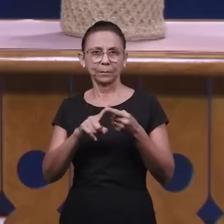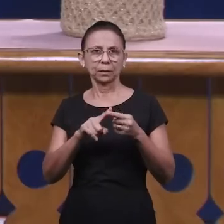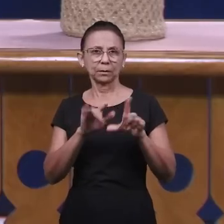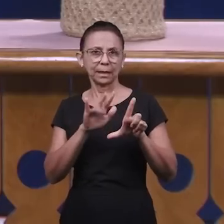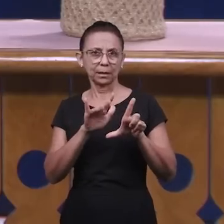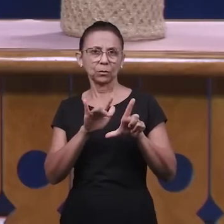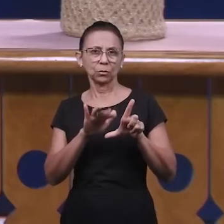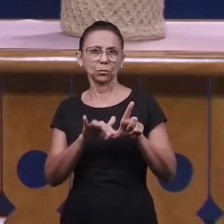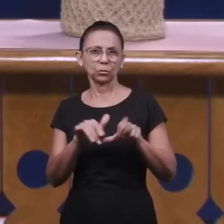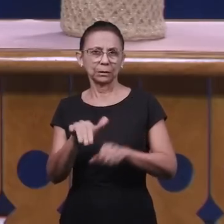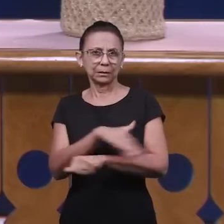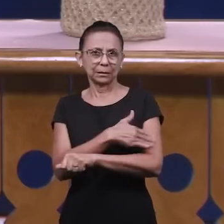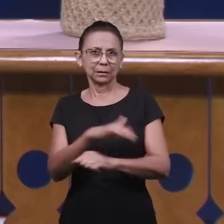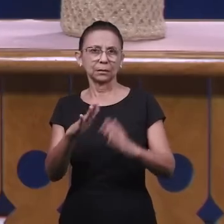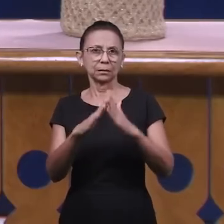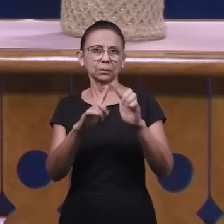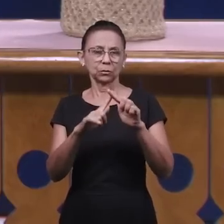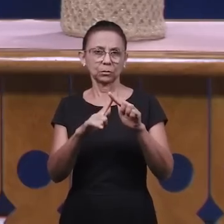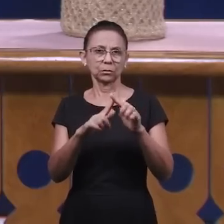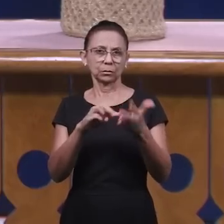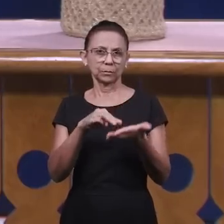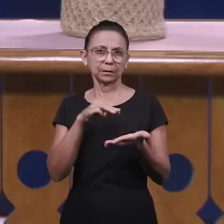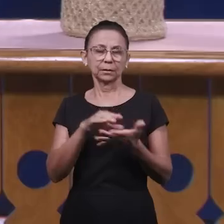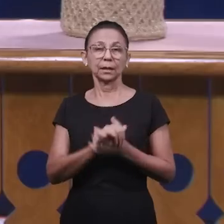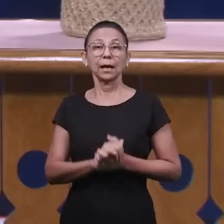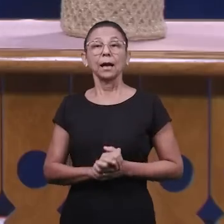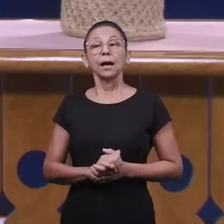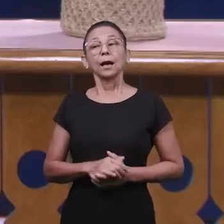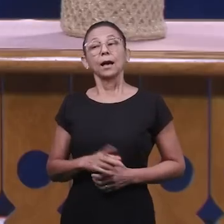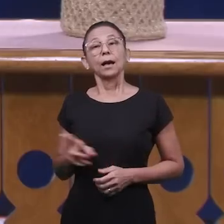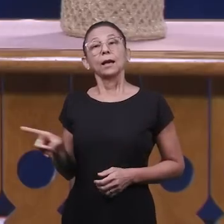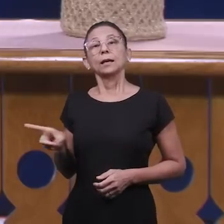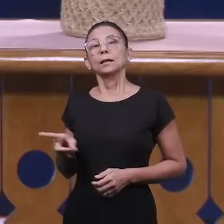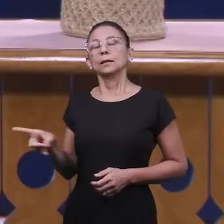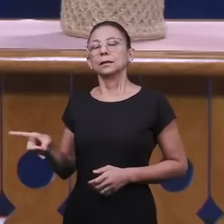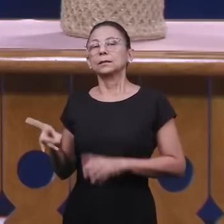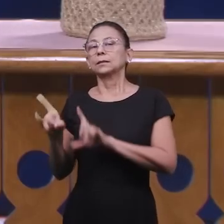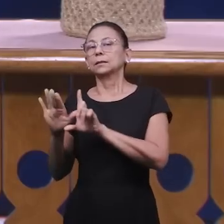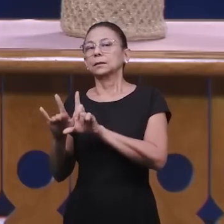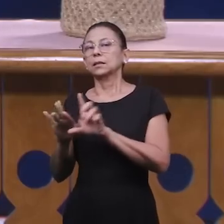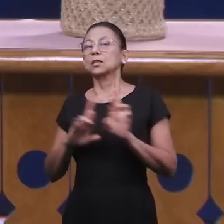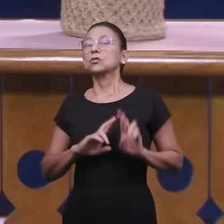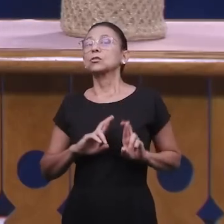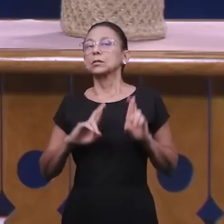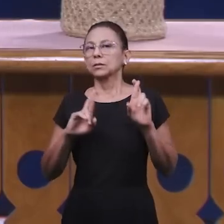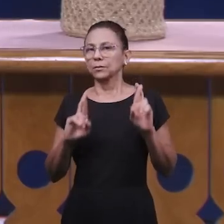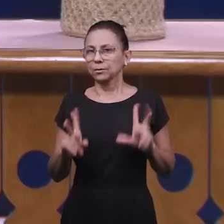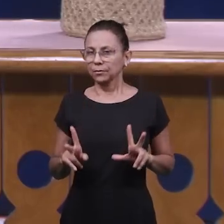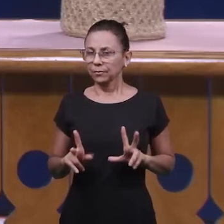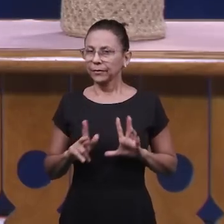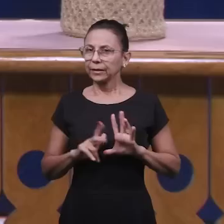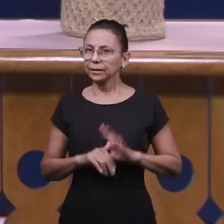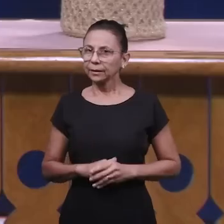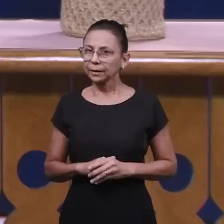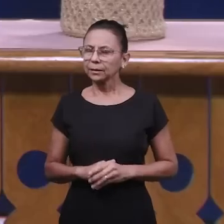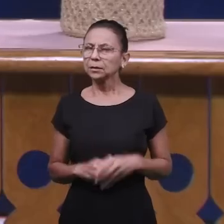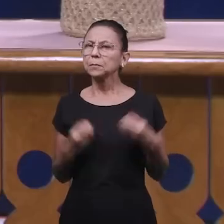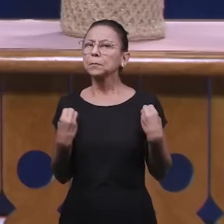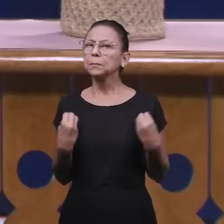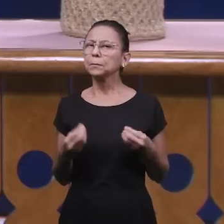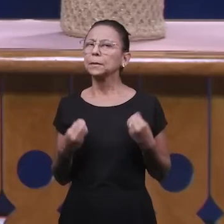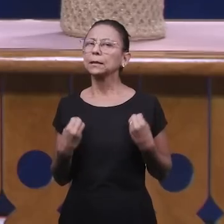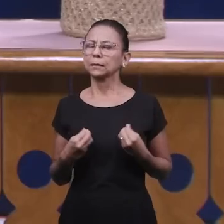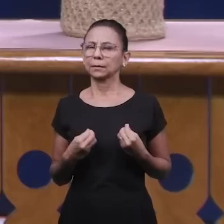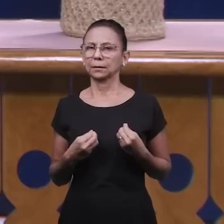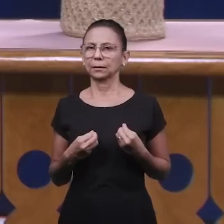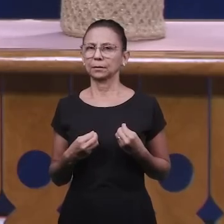fora do Brasil e às vezes as pessoas nos assistem e não sabem, mas nós também podemos atender estas pessoas. É só apontar a